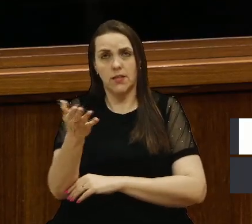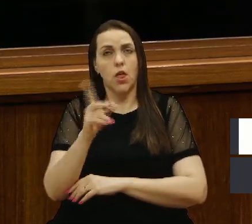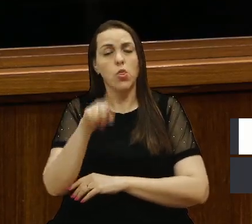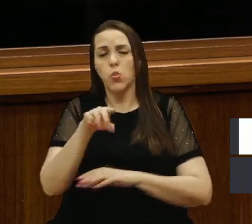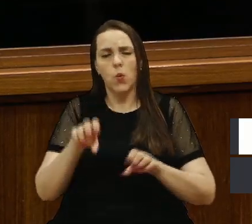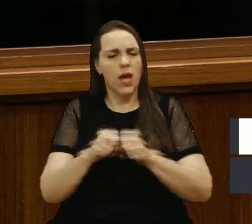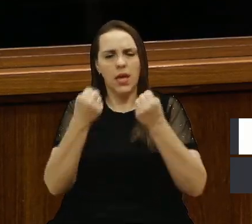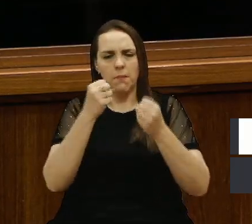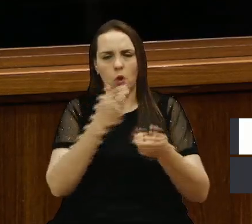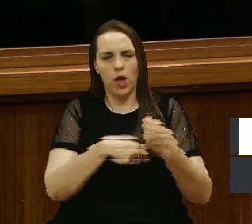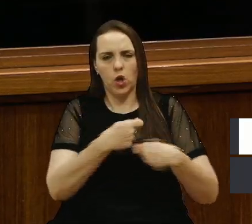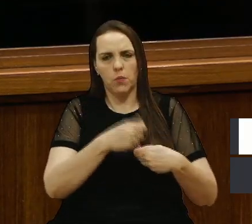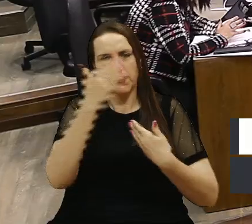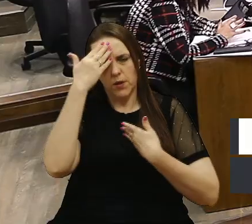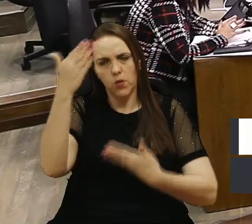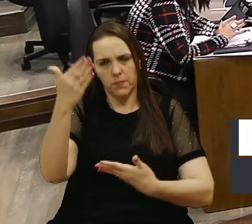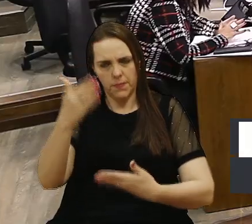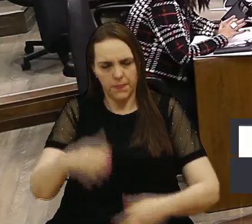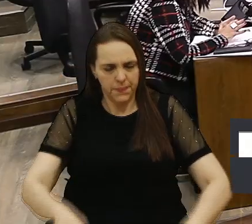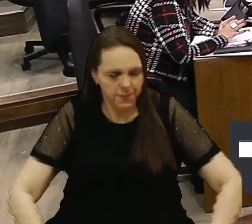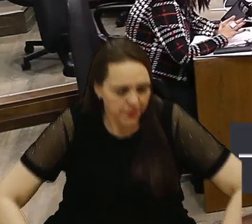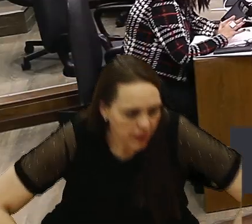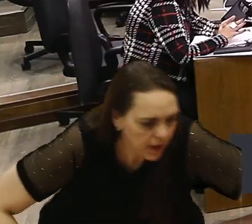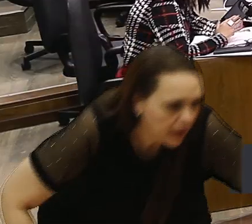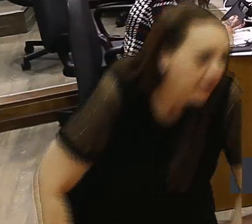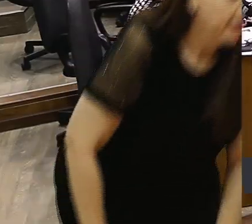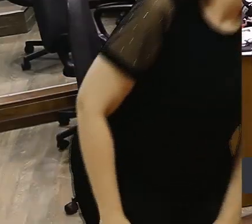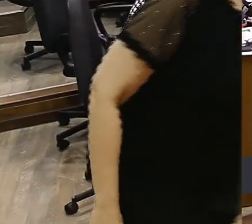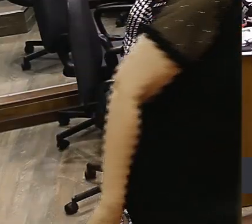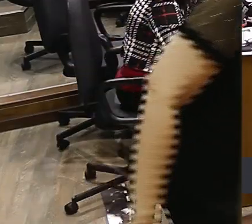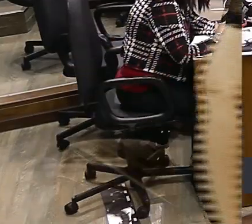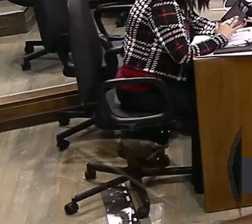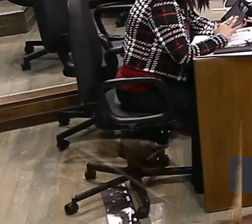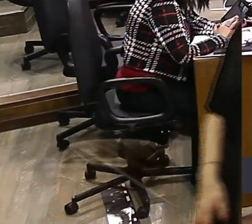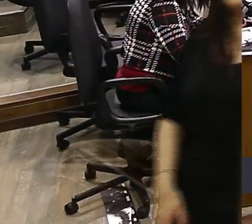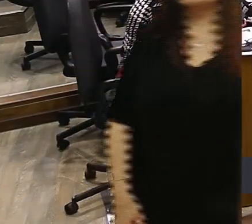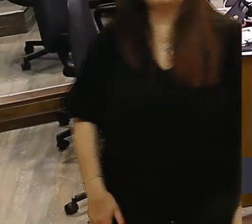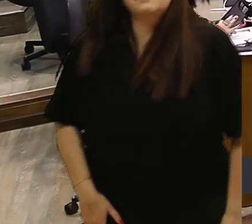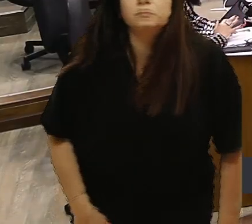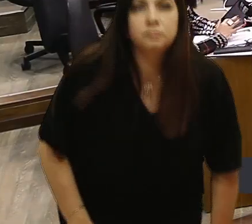a economia. Muito obrigada. Próximo inscrito, vereador Iago Morante.